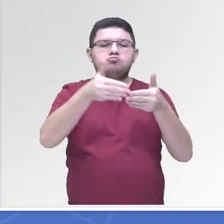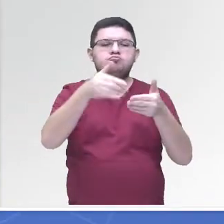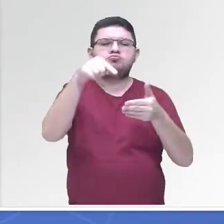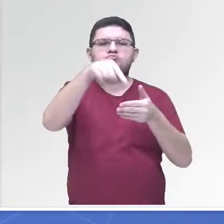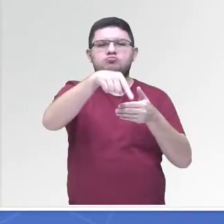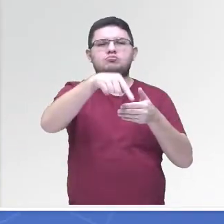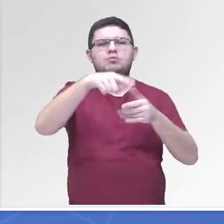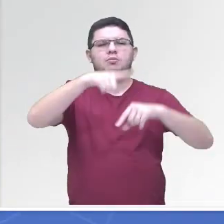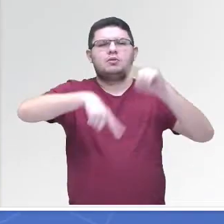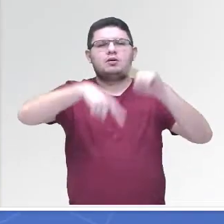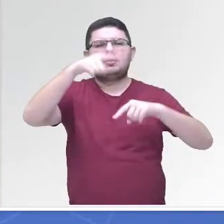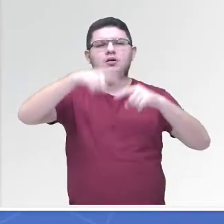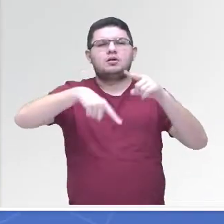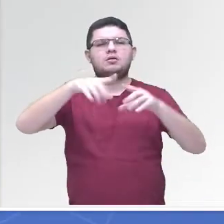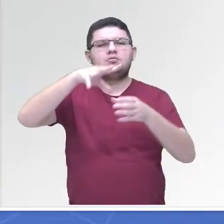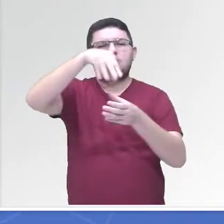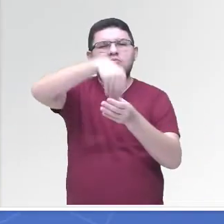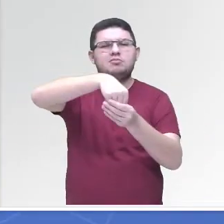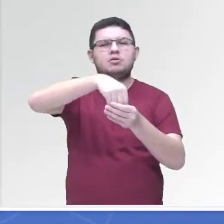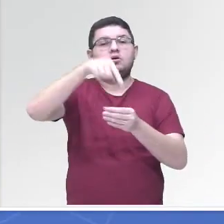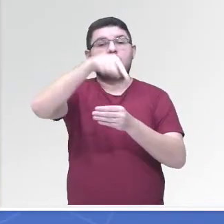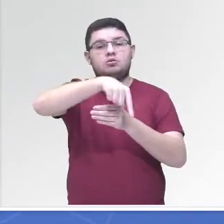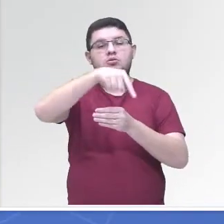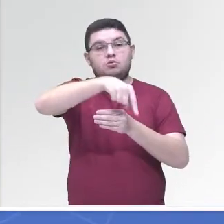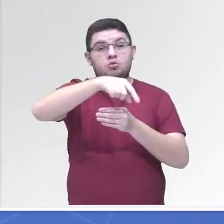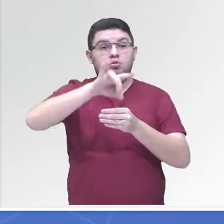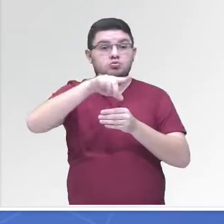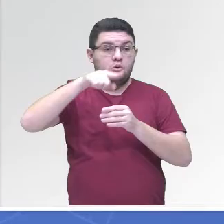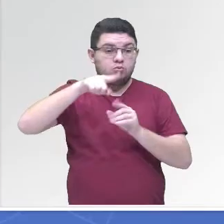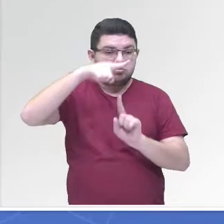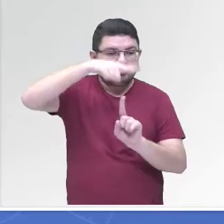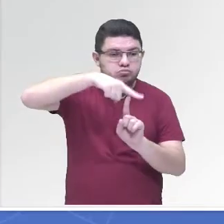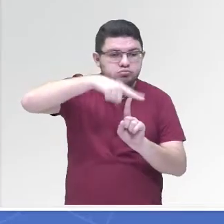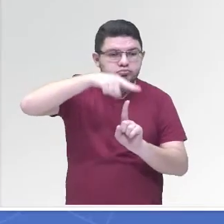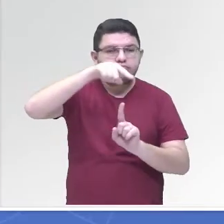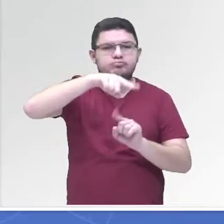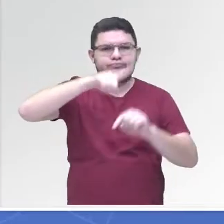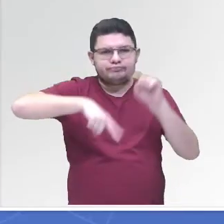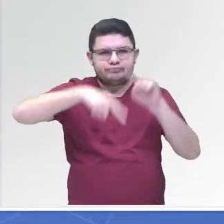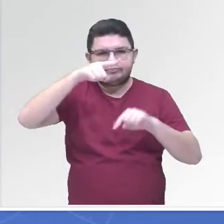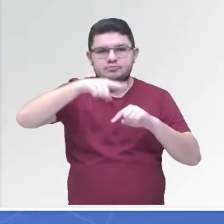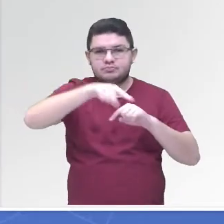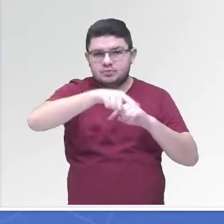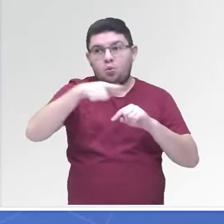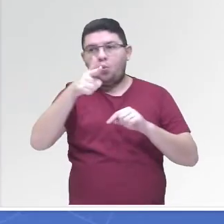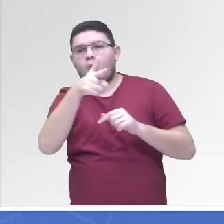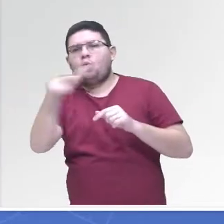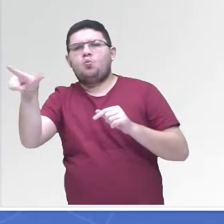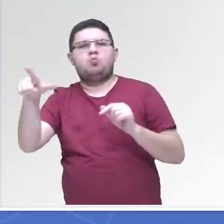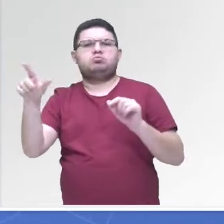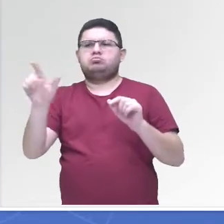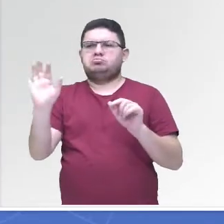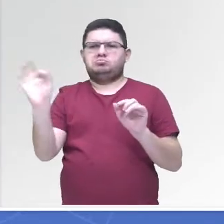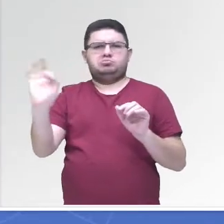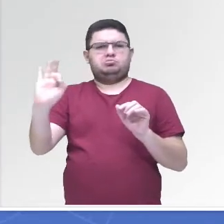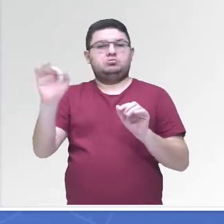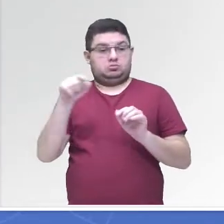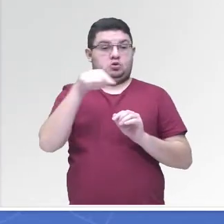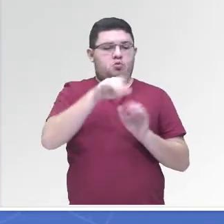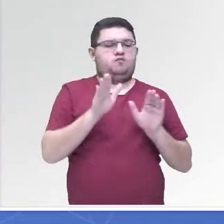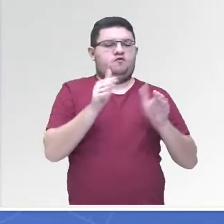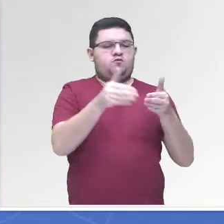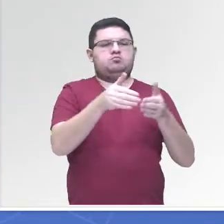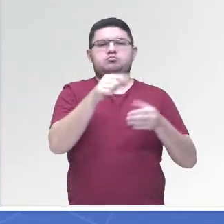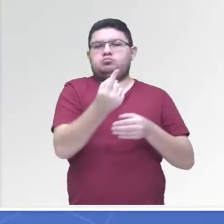por exemplo, a determinar, a identificar um tipo de material, tá bom? Olha só essa tabela que eu trago para vocês agora. Então, nós